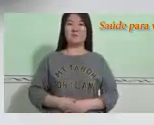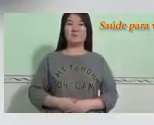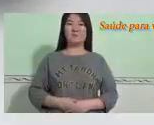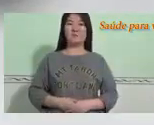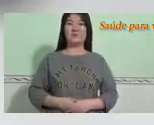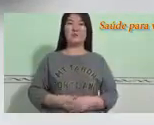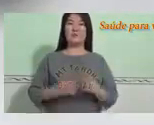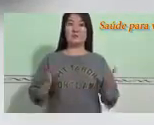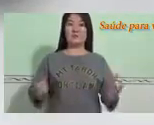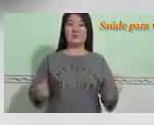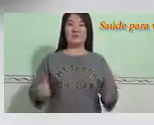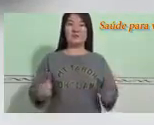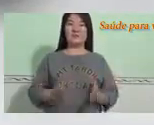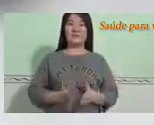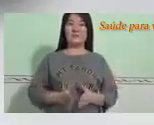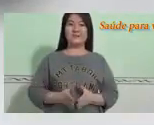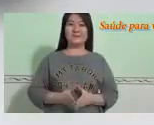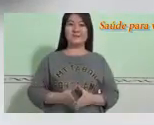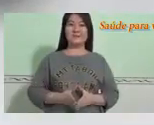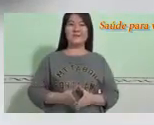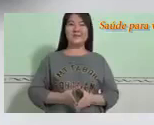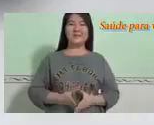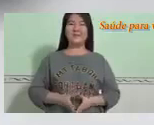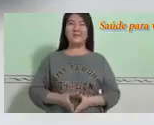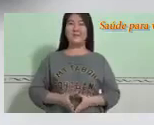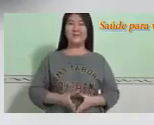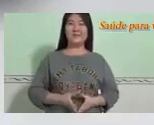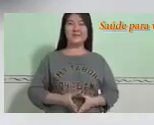VEJASEGUIR 5 benefícios do pó de guaraná